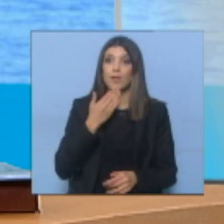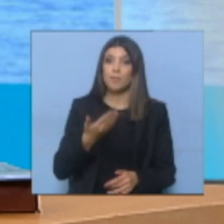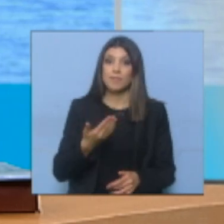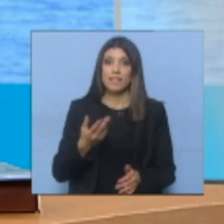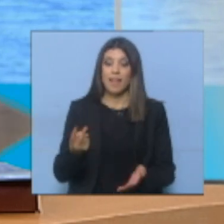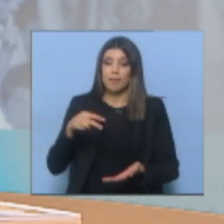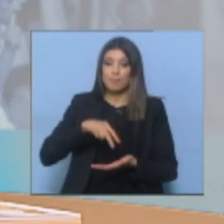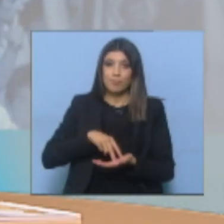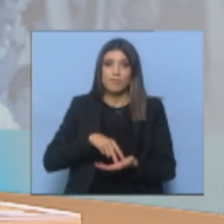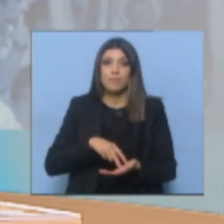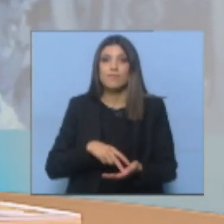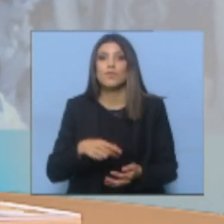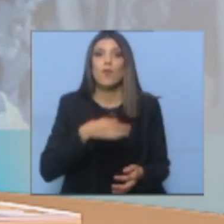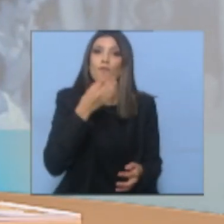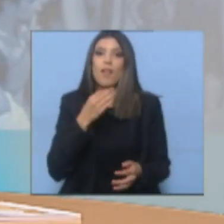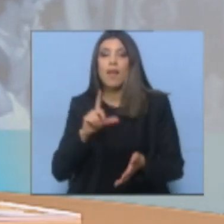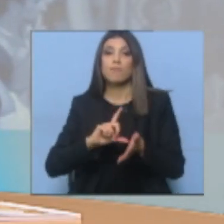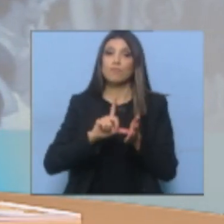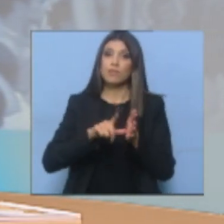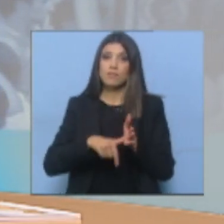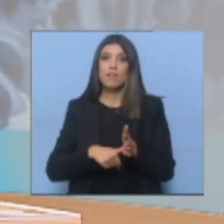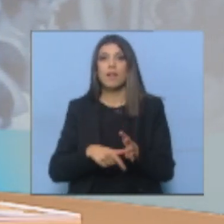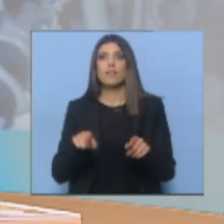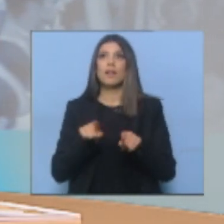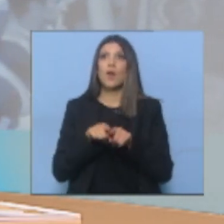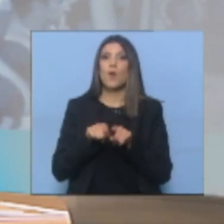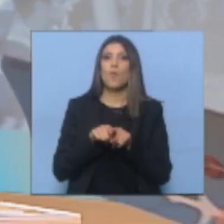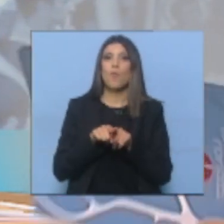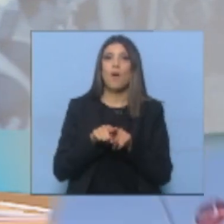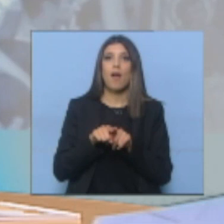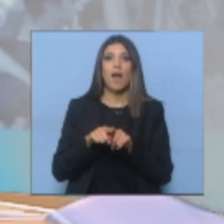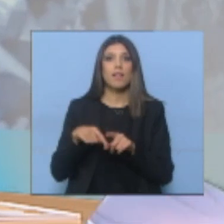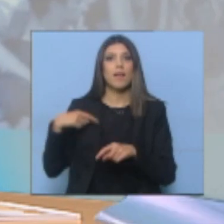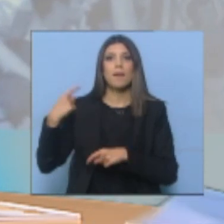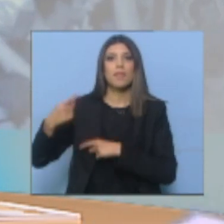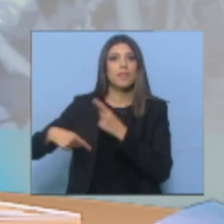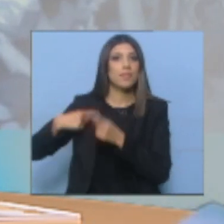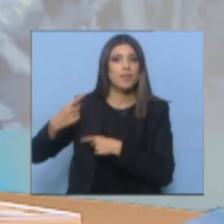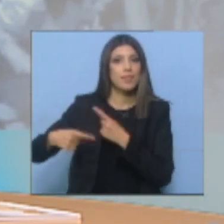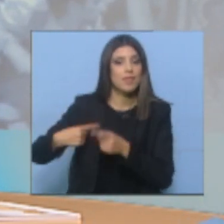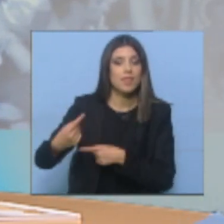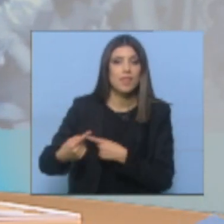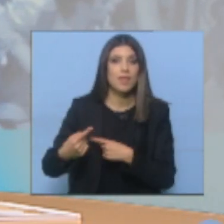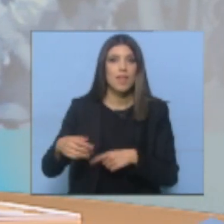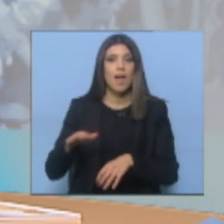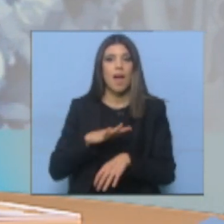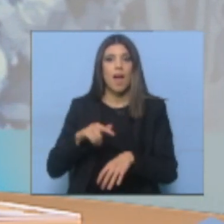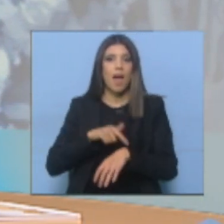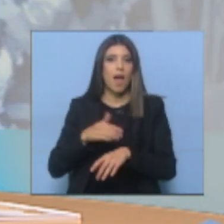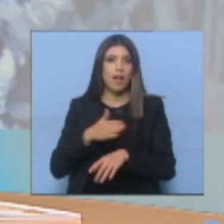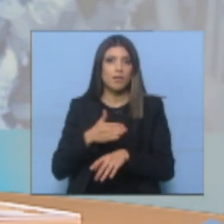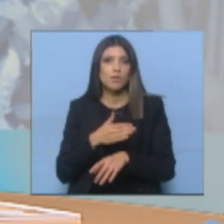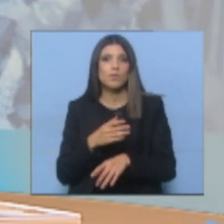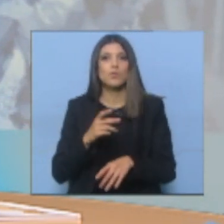nos falar deste projeto que, enfim, diria que já é um clássico na Diocese do Porto, não é? Na altura, pelo Advento e